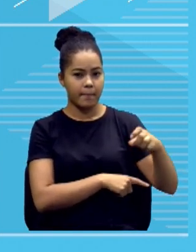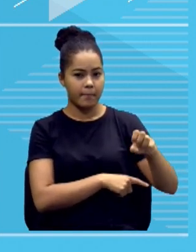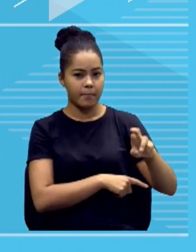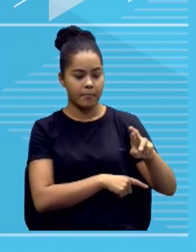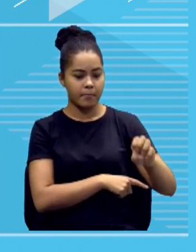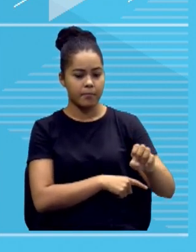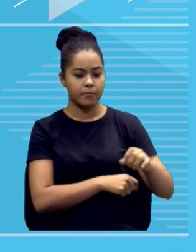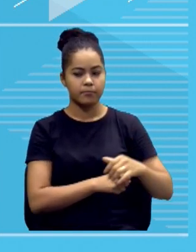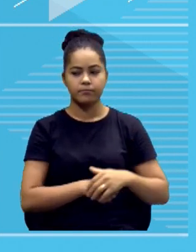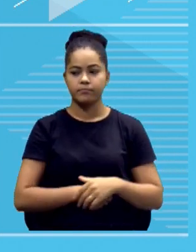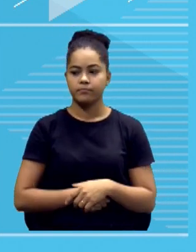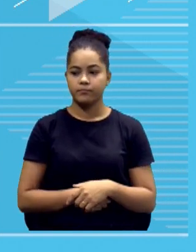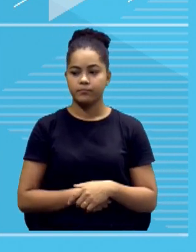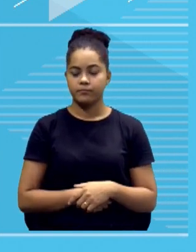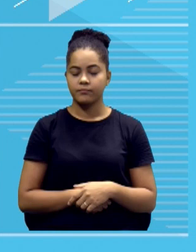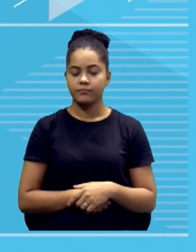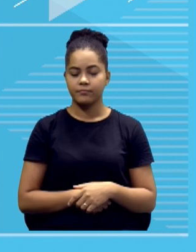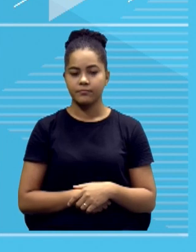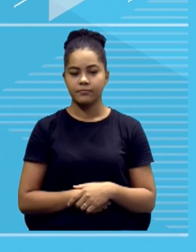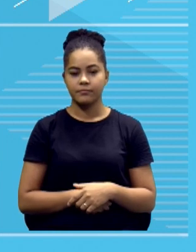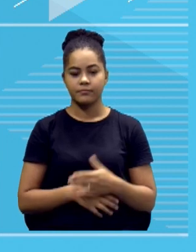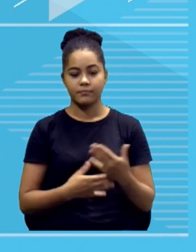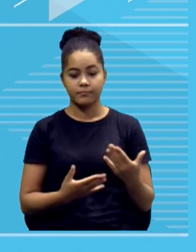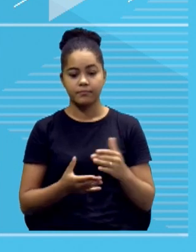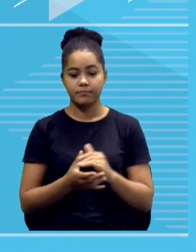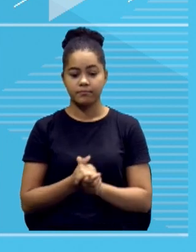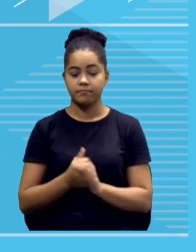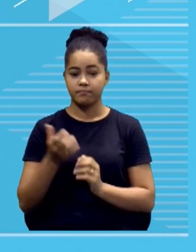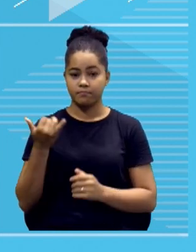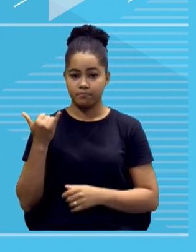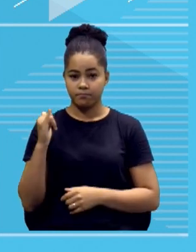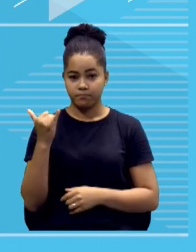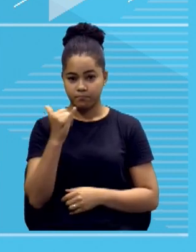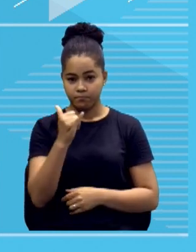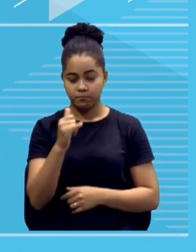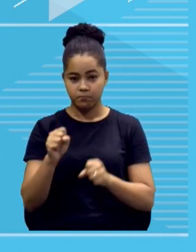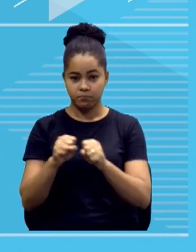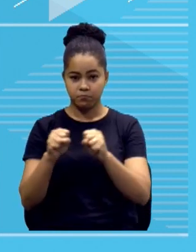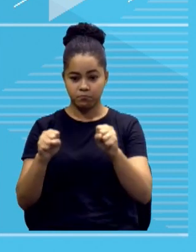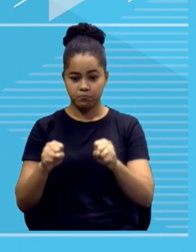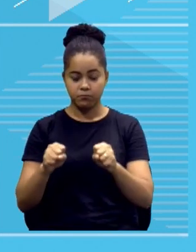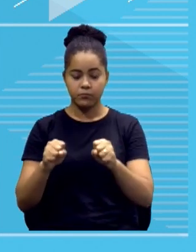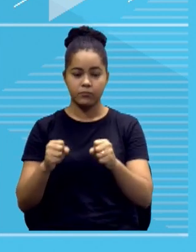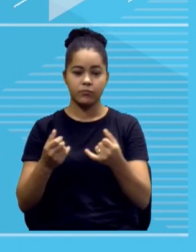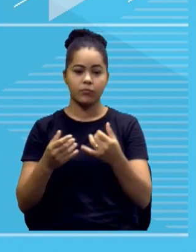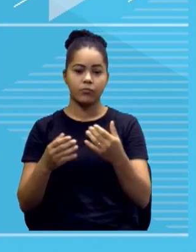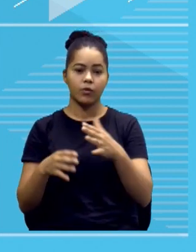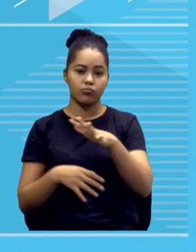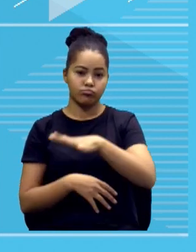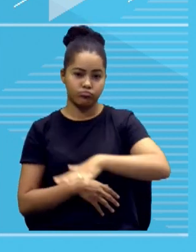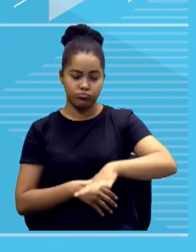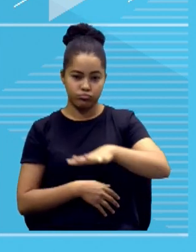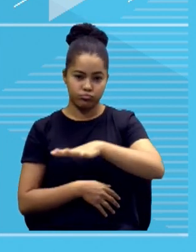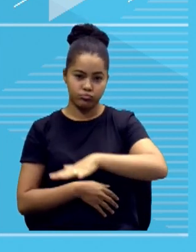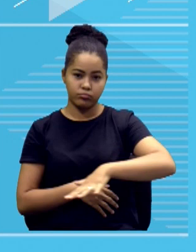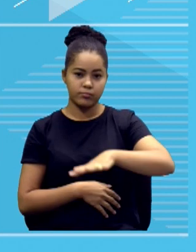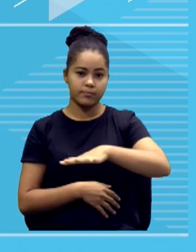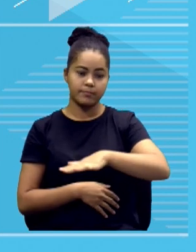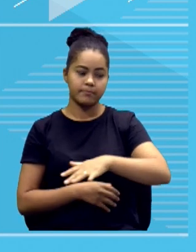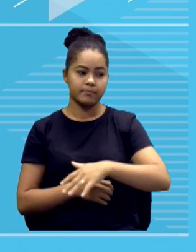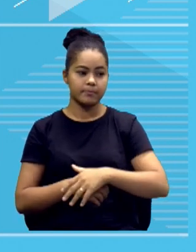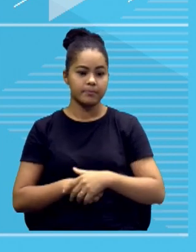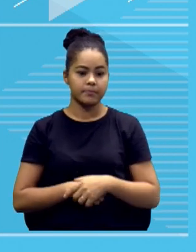eu falei para você que a energia do sistema é geral. Então, esse valor aqui